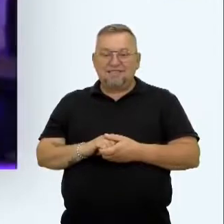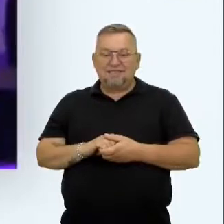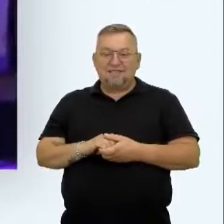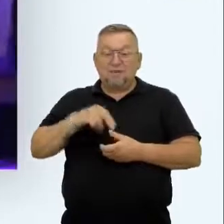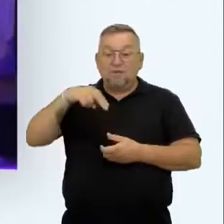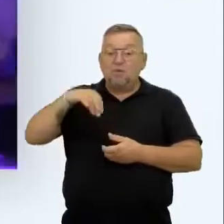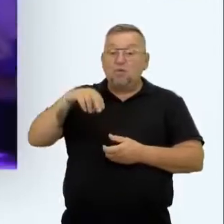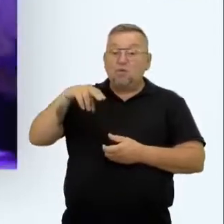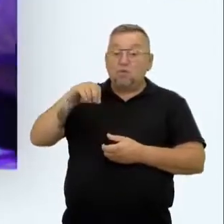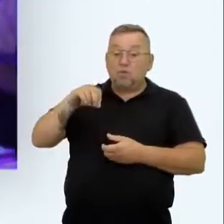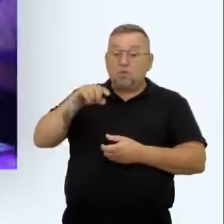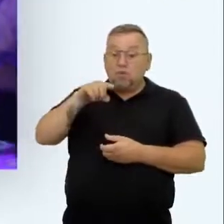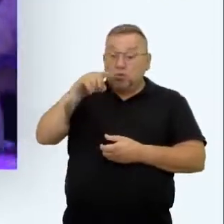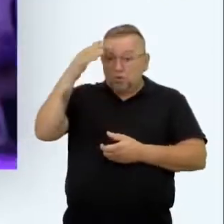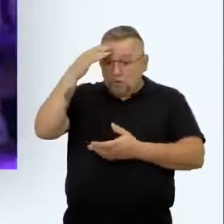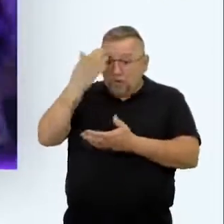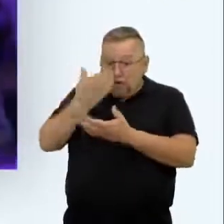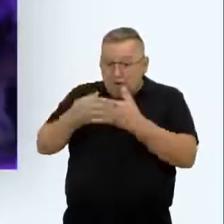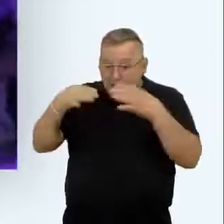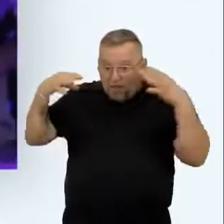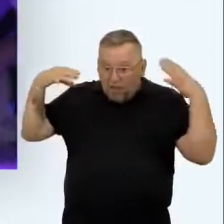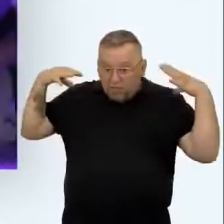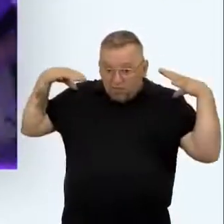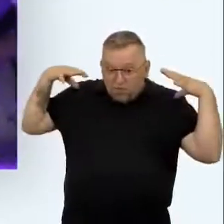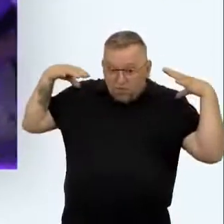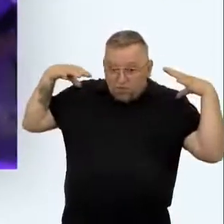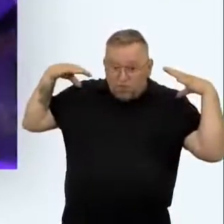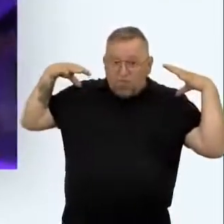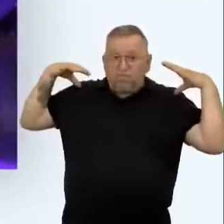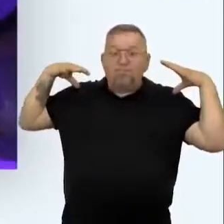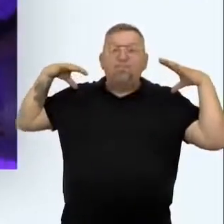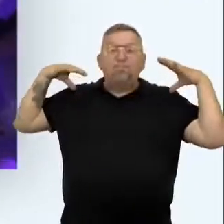Nuno, você acredita em anjos?